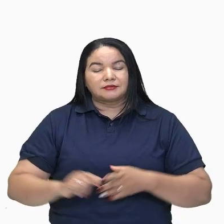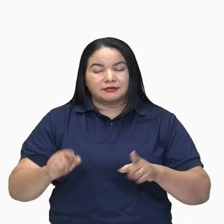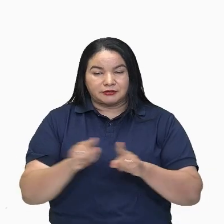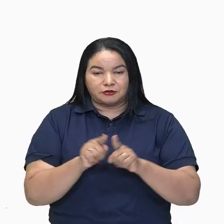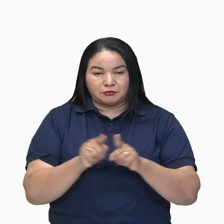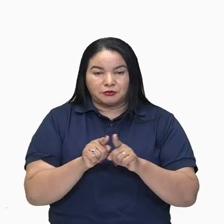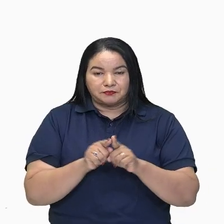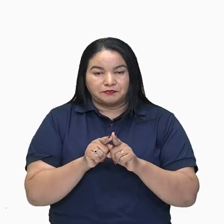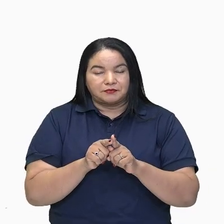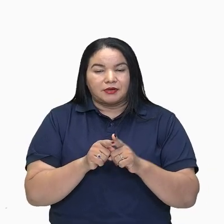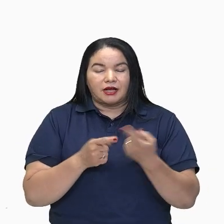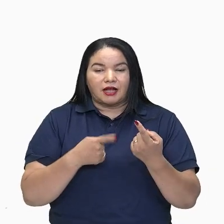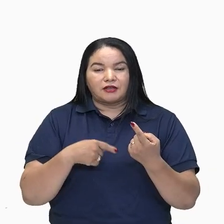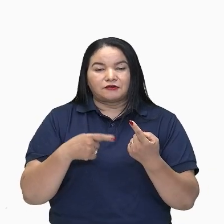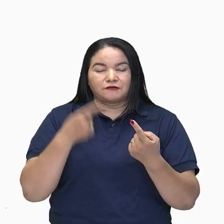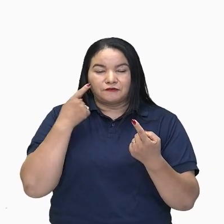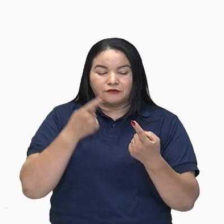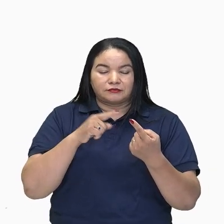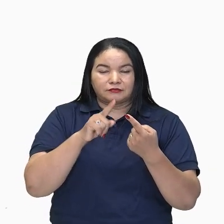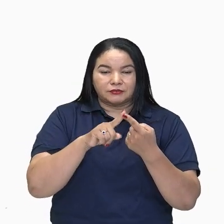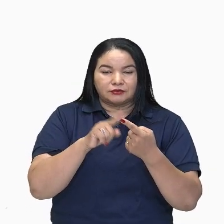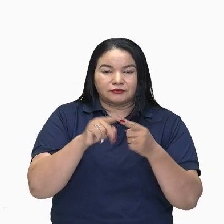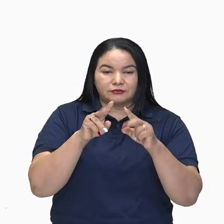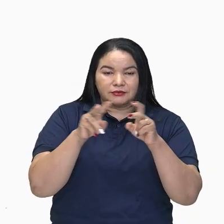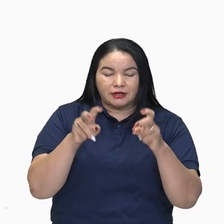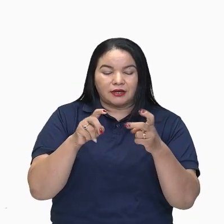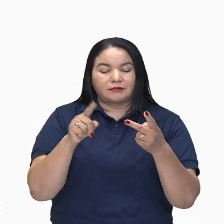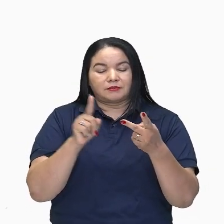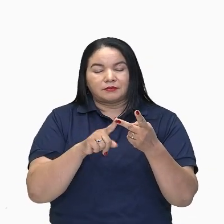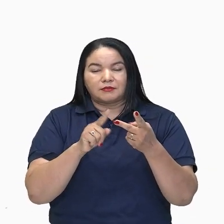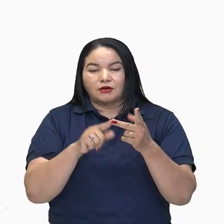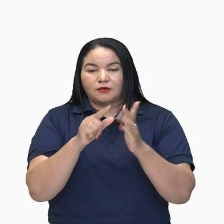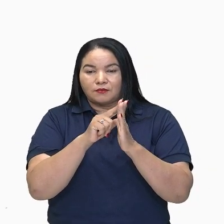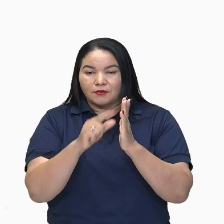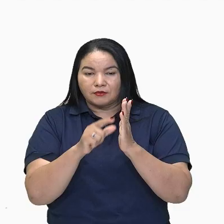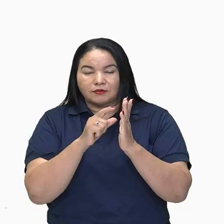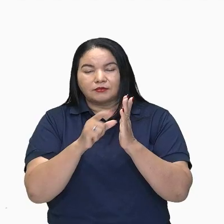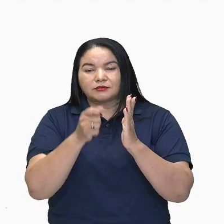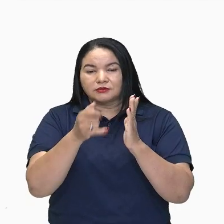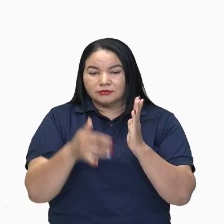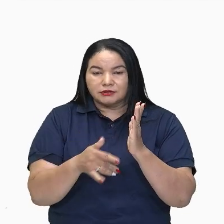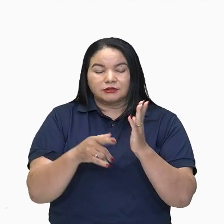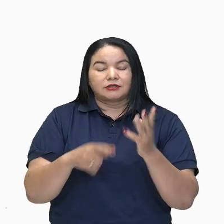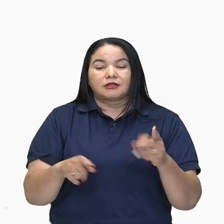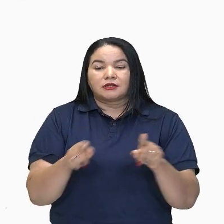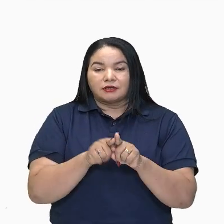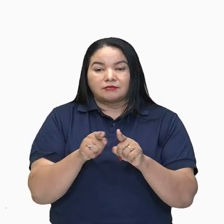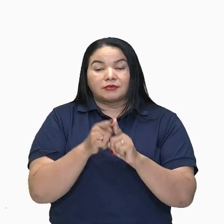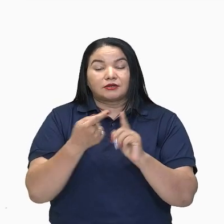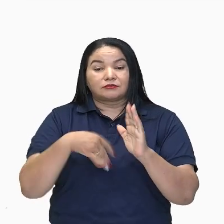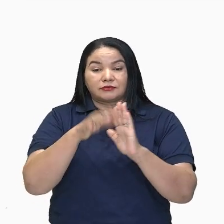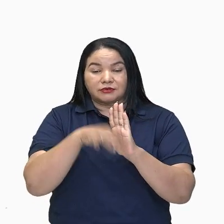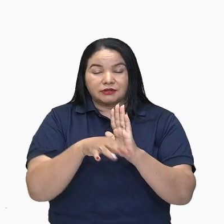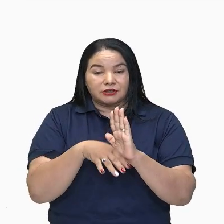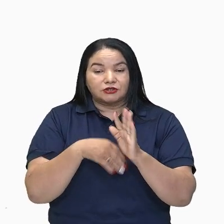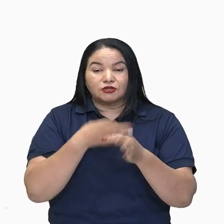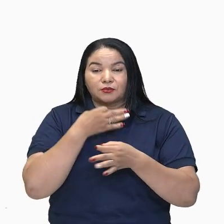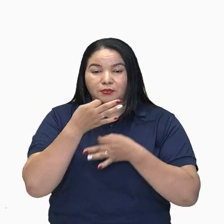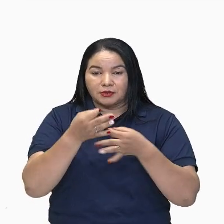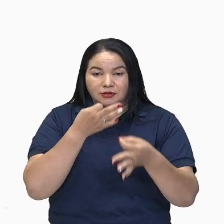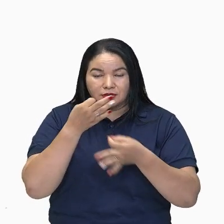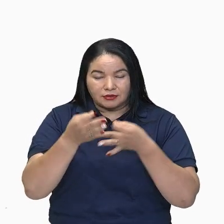o tema, vimos o assunto, nós sabemos que esse é um texto que vai trazer uma opinião, um texto de opinião, é um